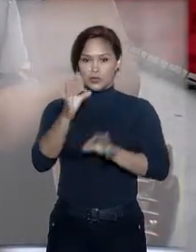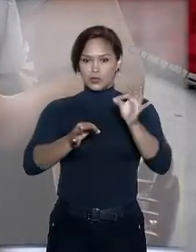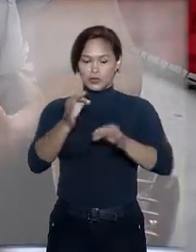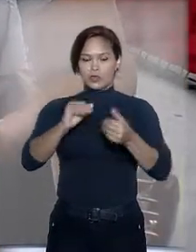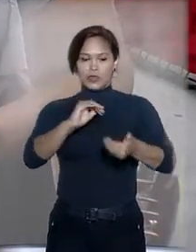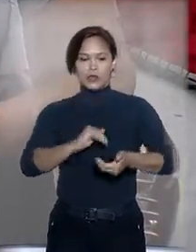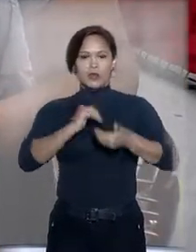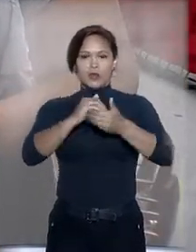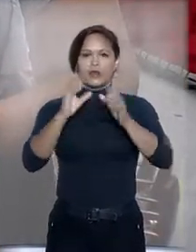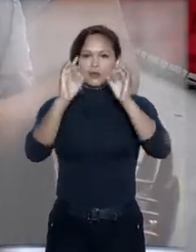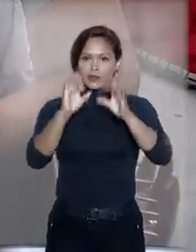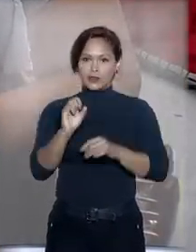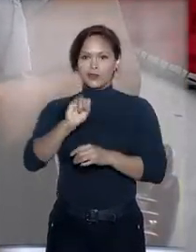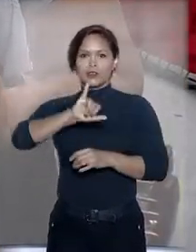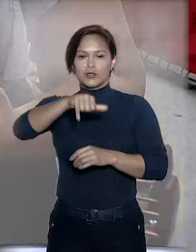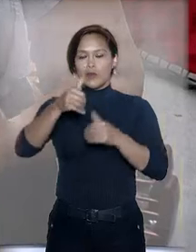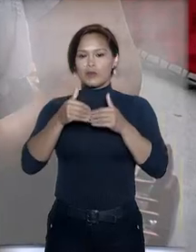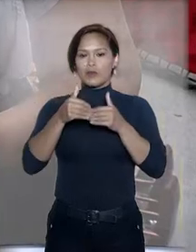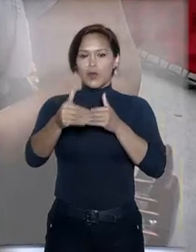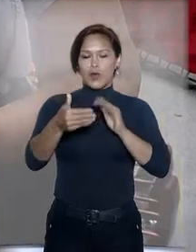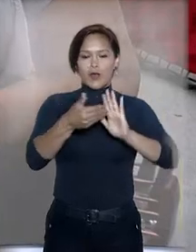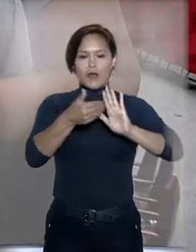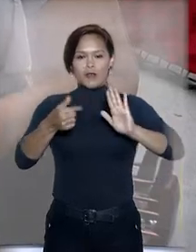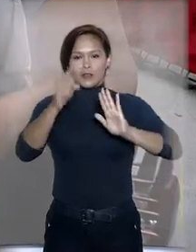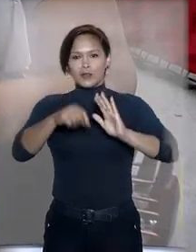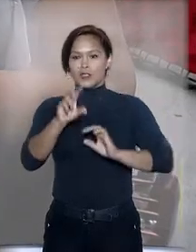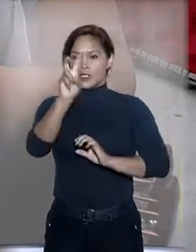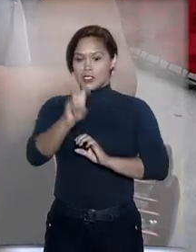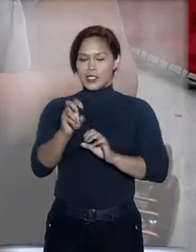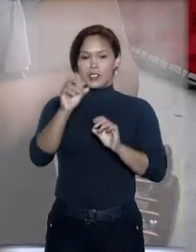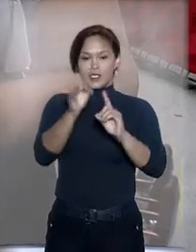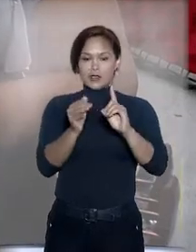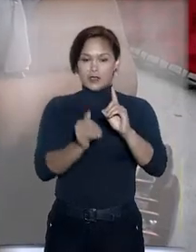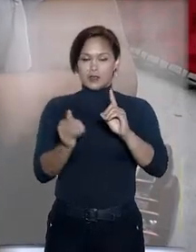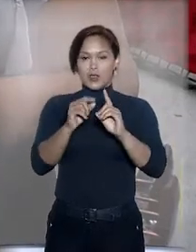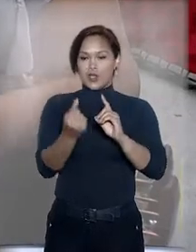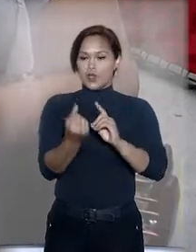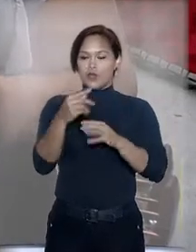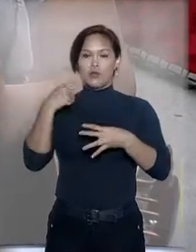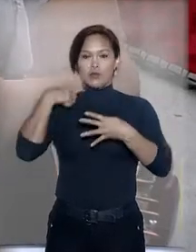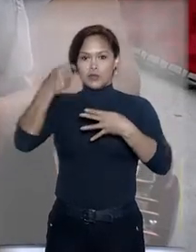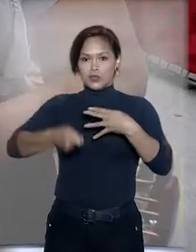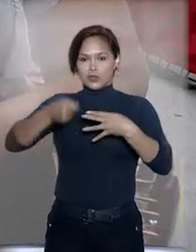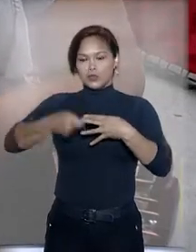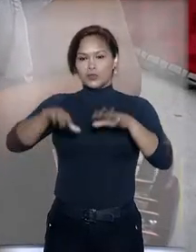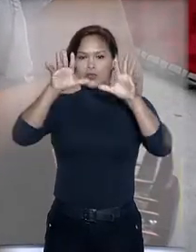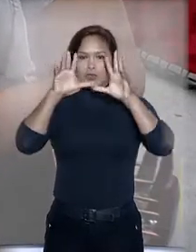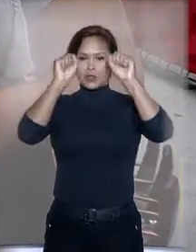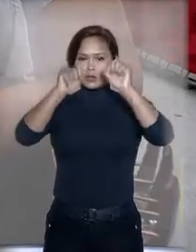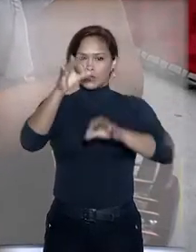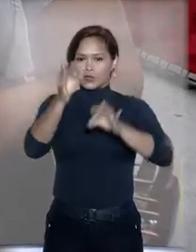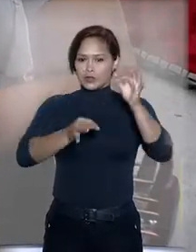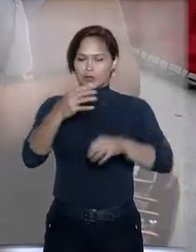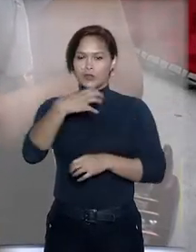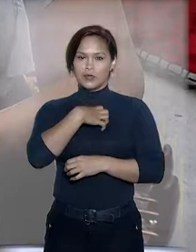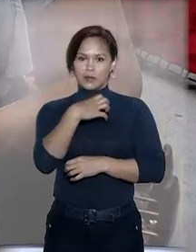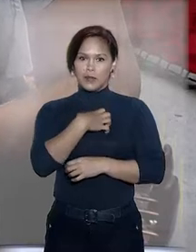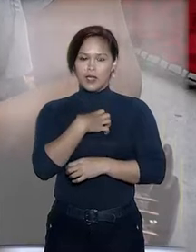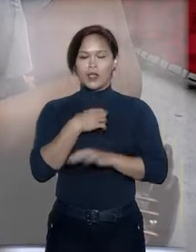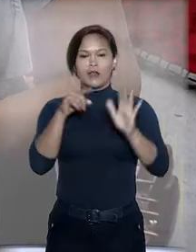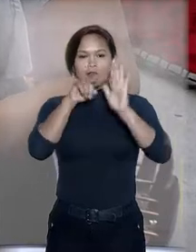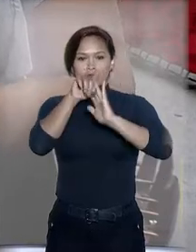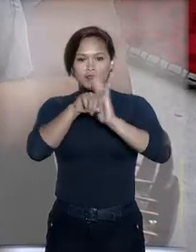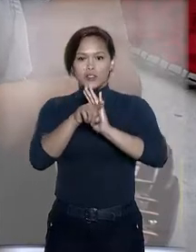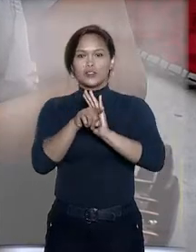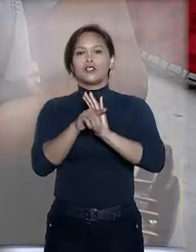judiciário, a Corte Especial do STJ prorrogou o afastamento de 5 desembargadores e uma juíza do Tribunal de Justiça da Bahia,